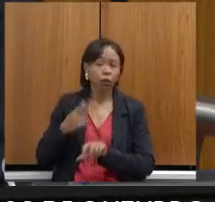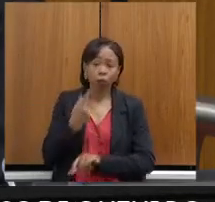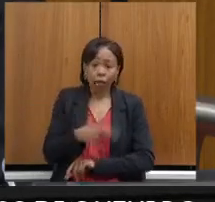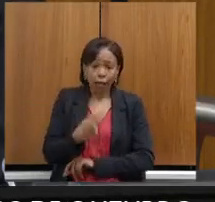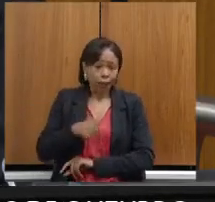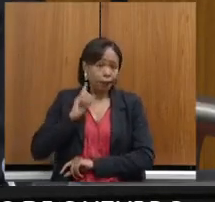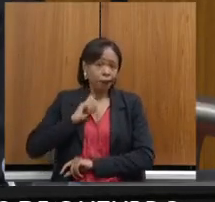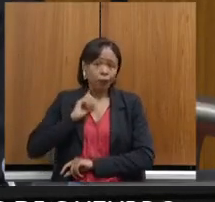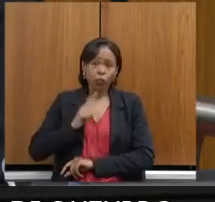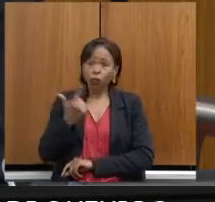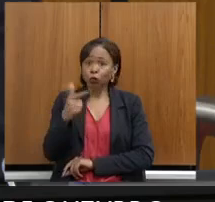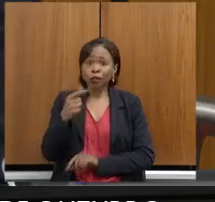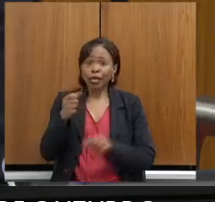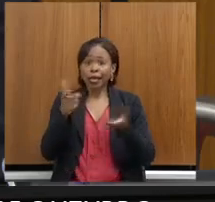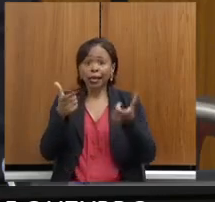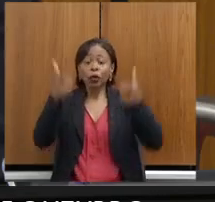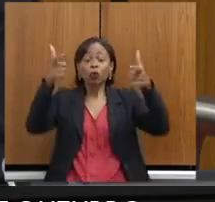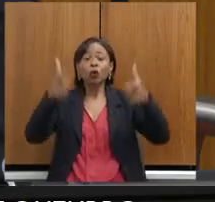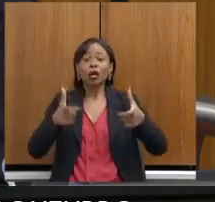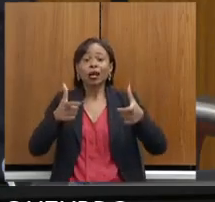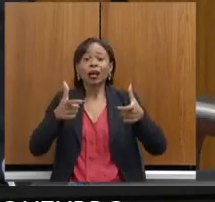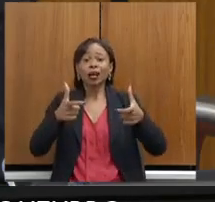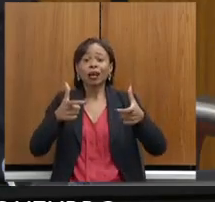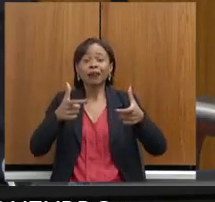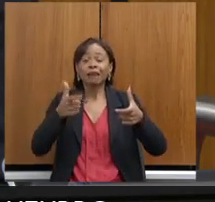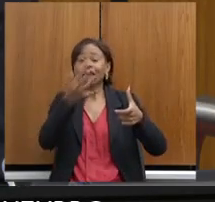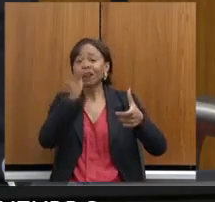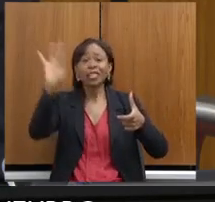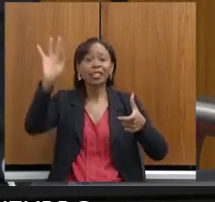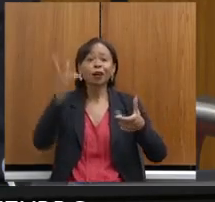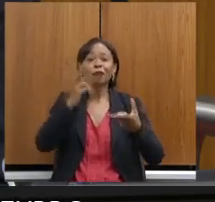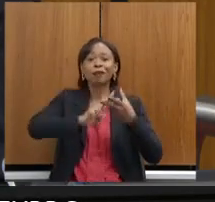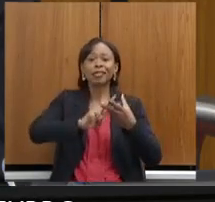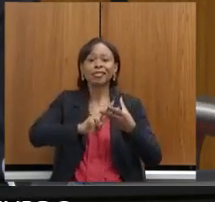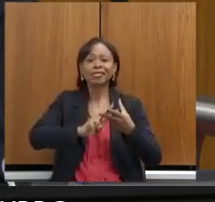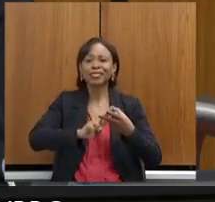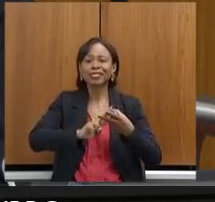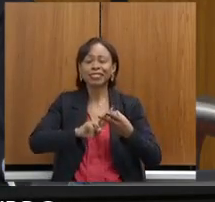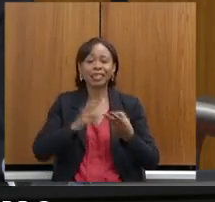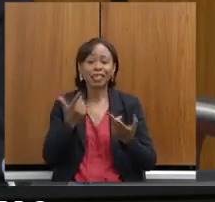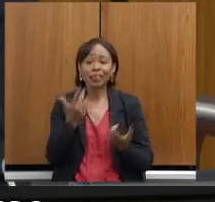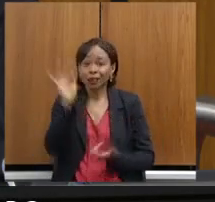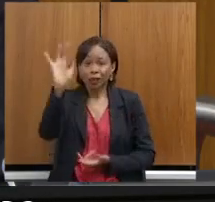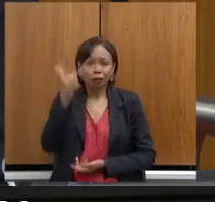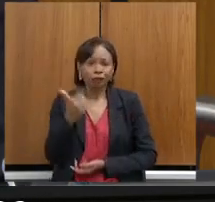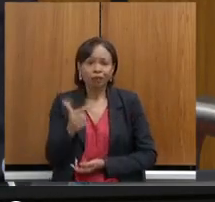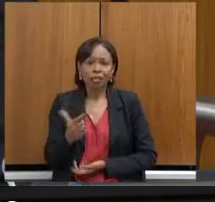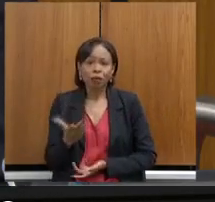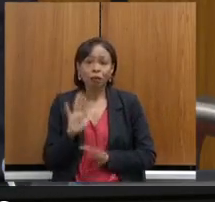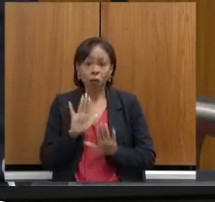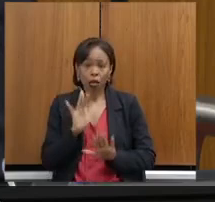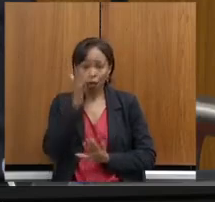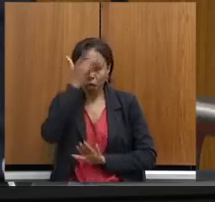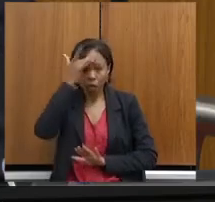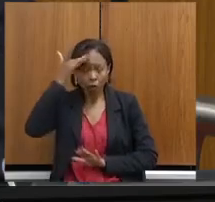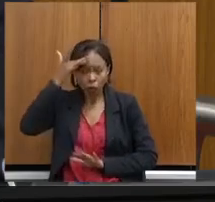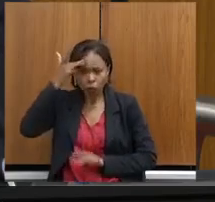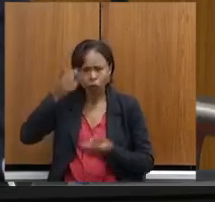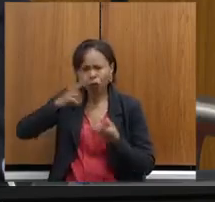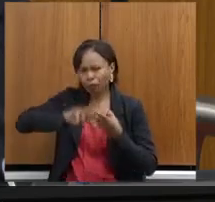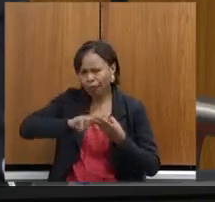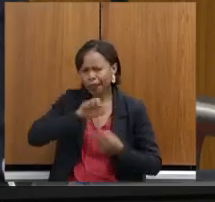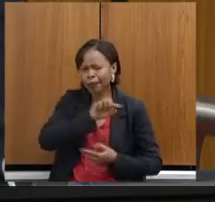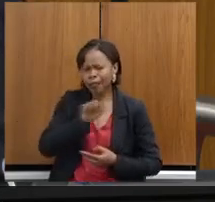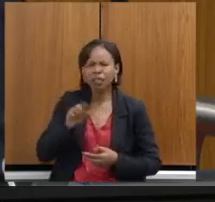estado que não tem penitenciária federal não tem penitenciária federal mas os presos que estão aí na